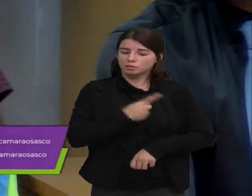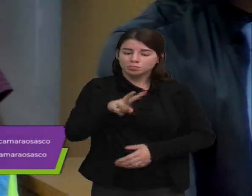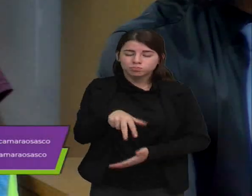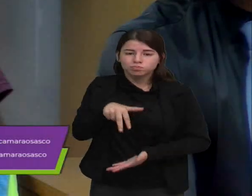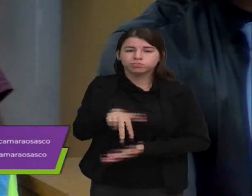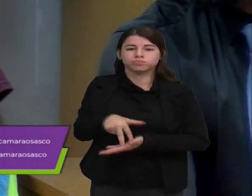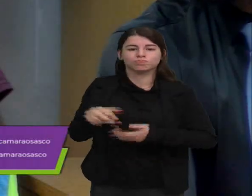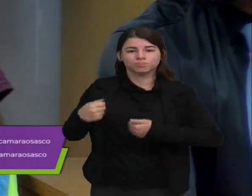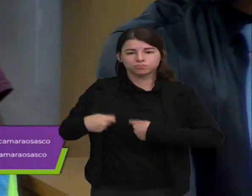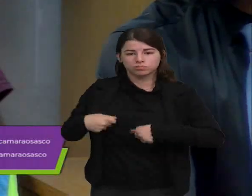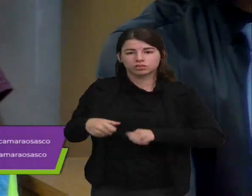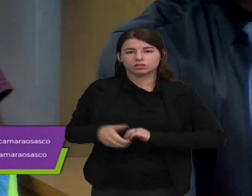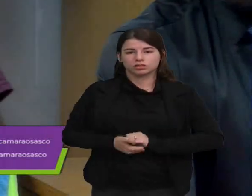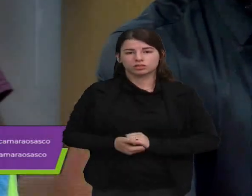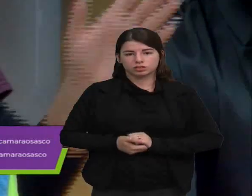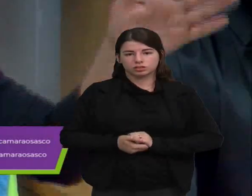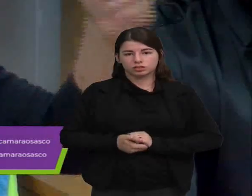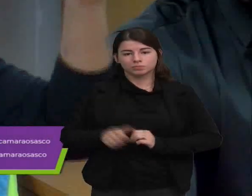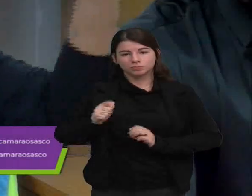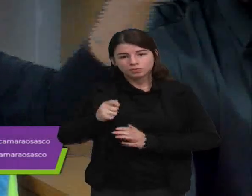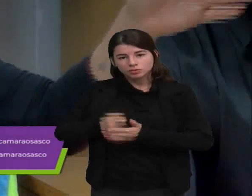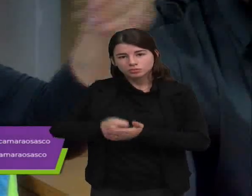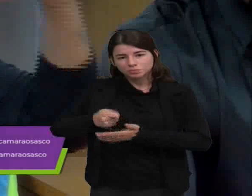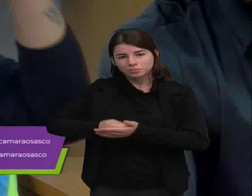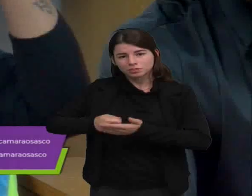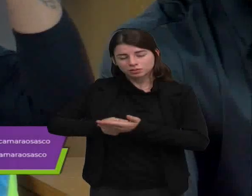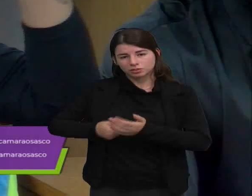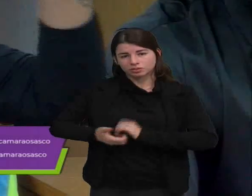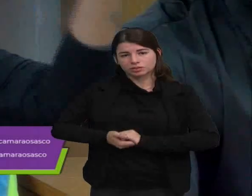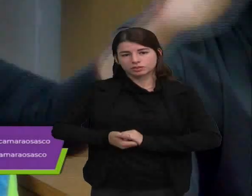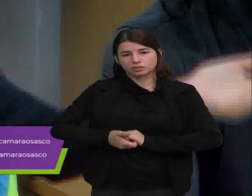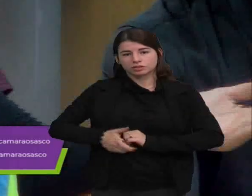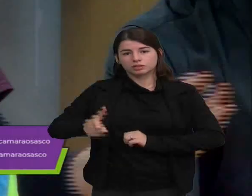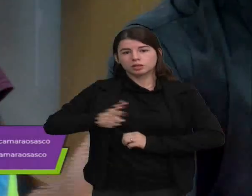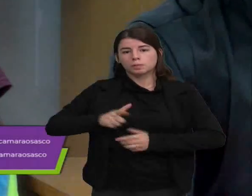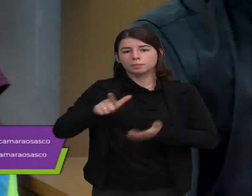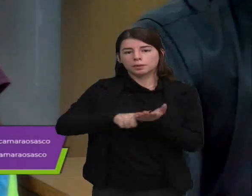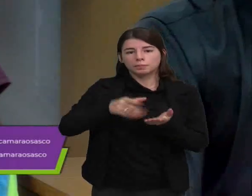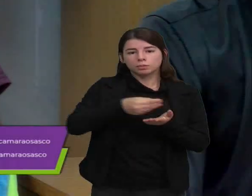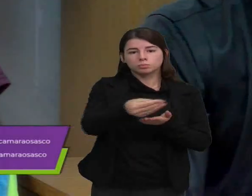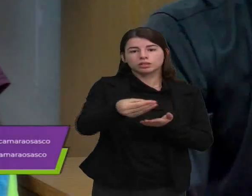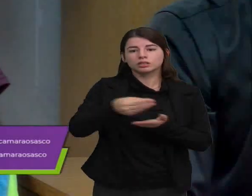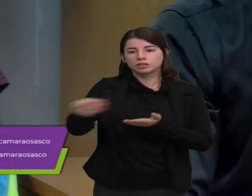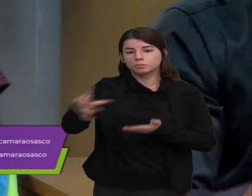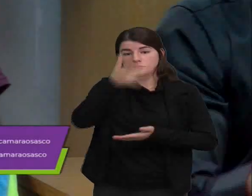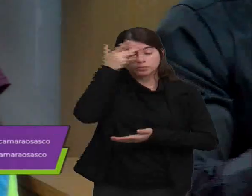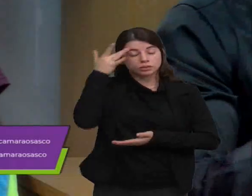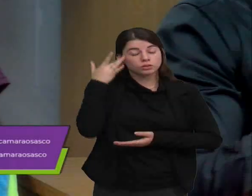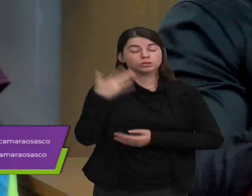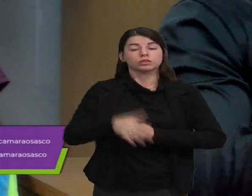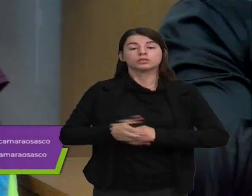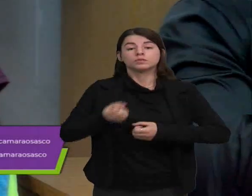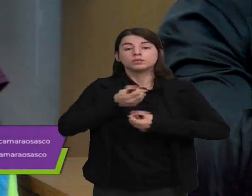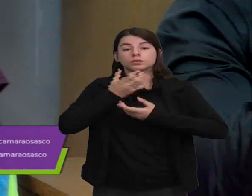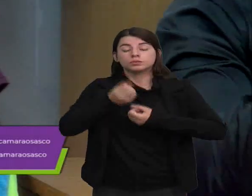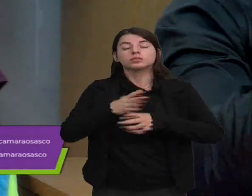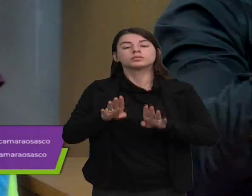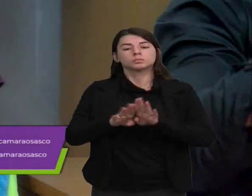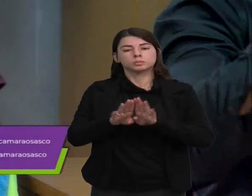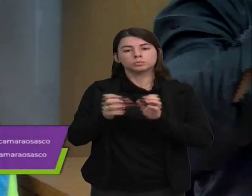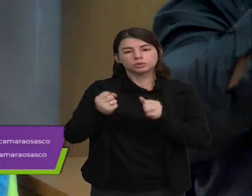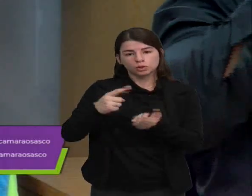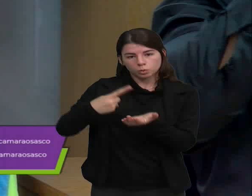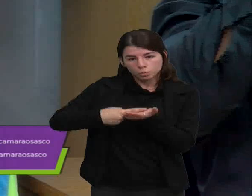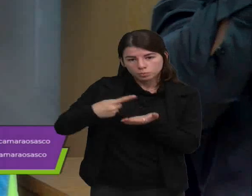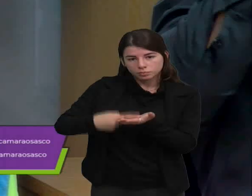somar nessa luta nós temos urna cédula os panfletos aqui conosco e também a gente podia combinar aqui